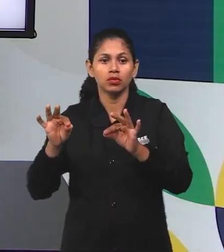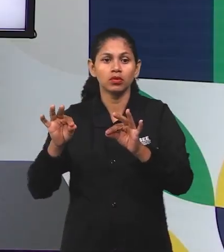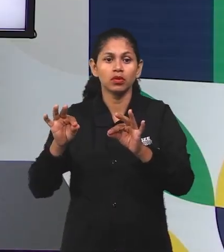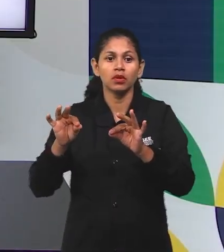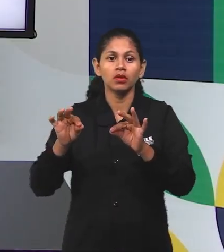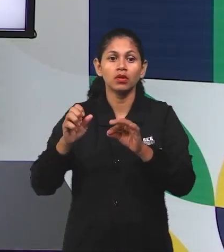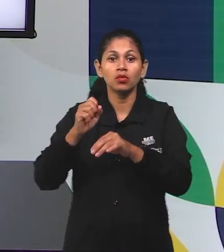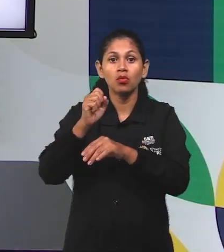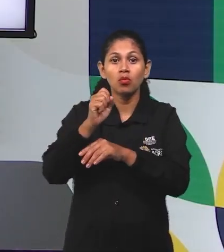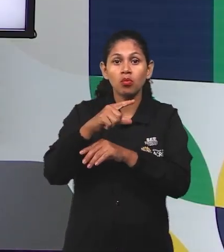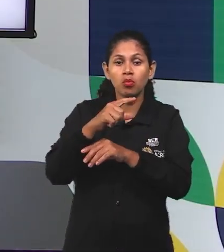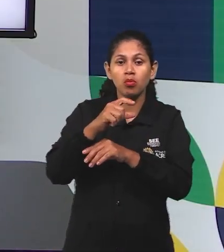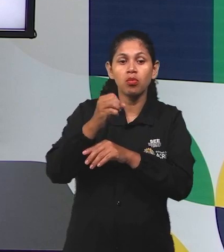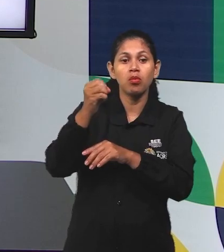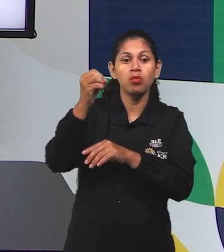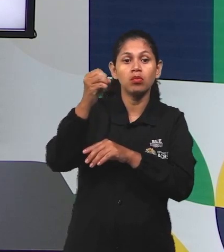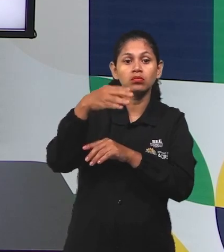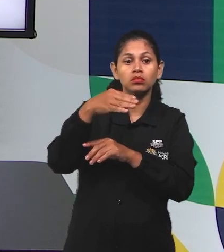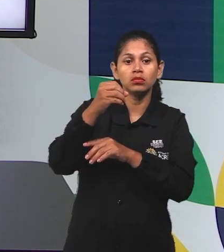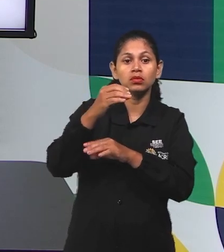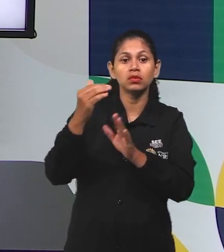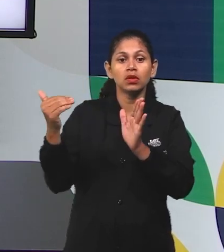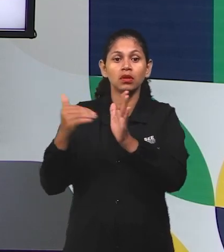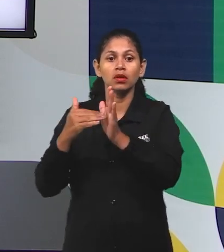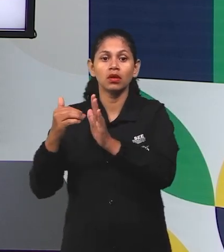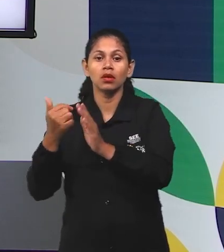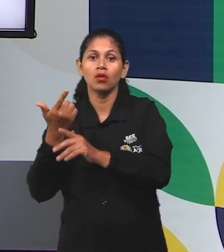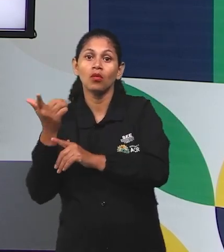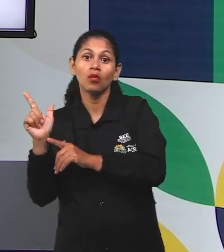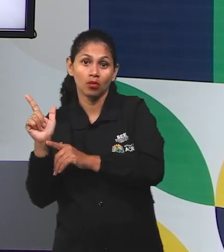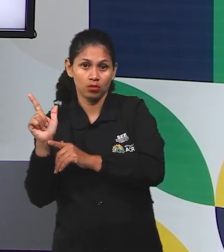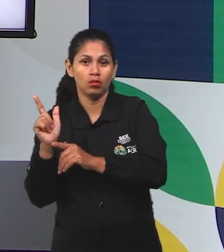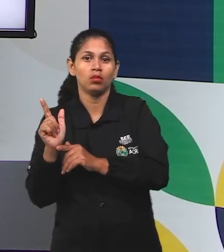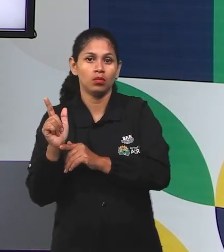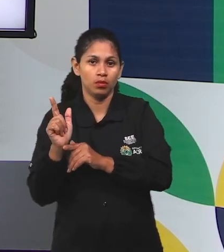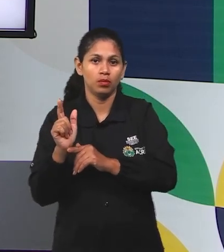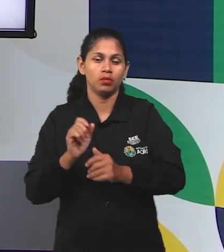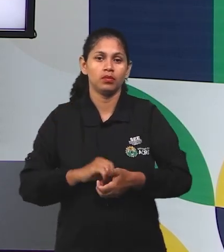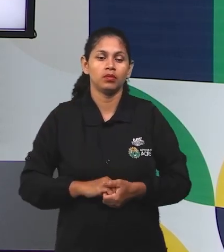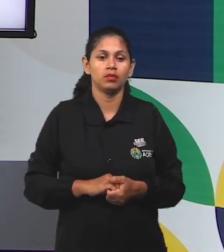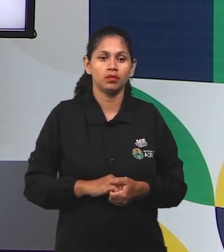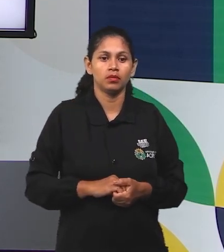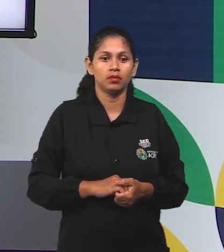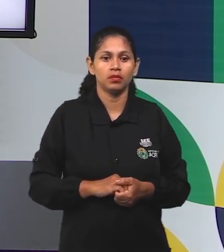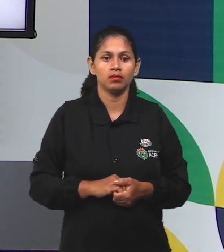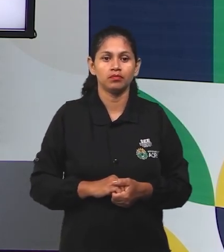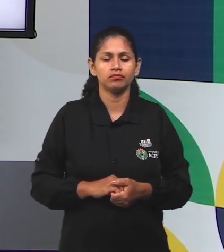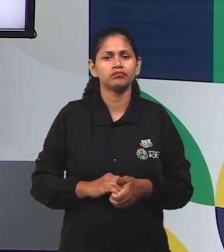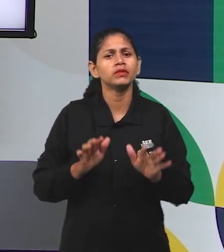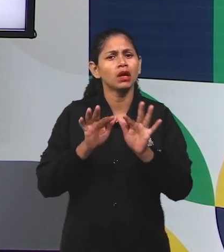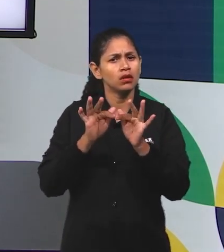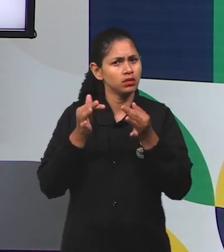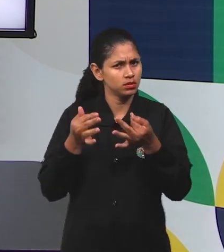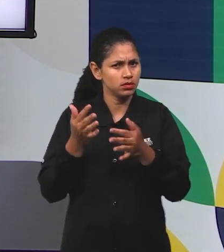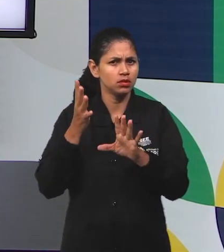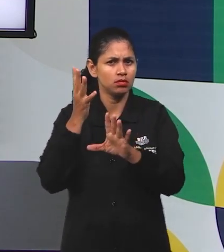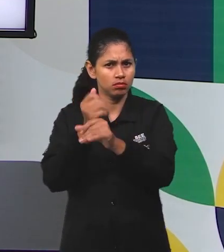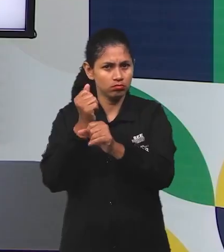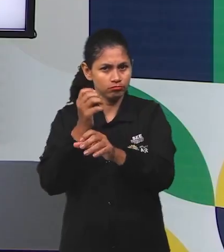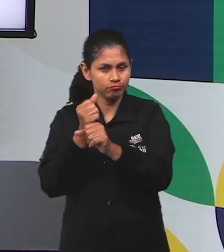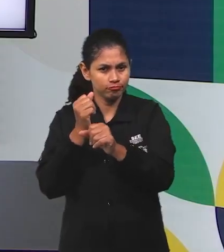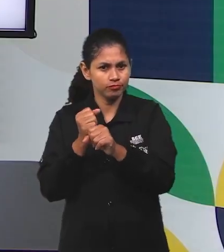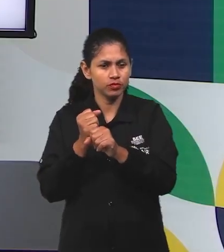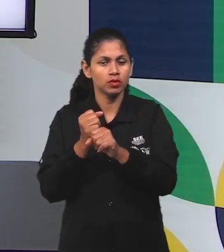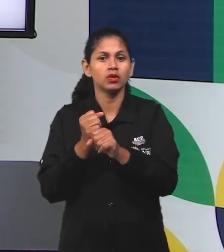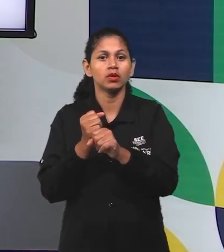tempo também é outro tipo de grandeza. Então, olha que coisa legal. É simples de calcular. Eu vou passar esse